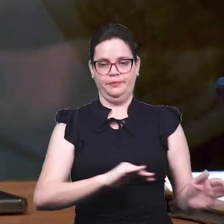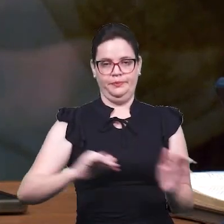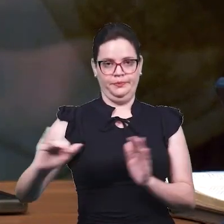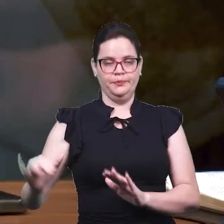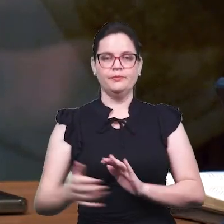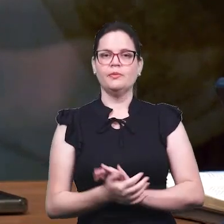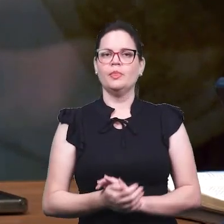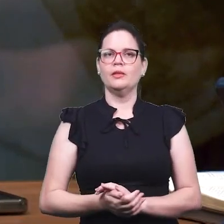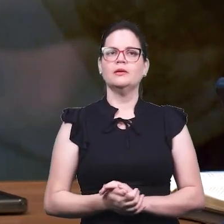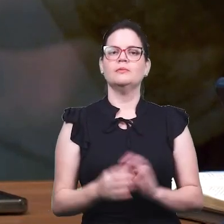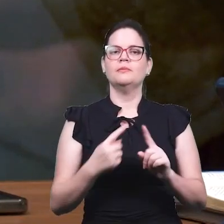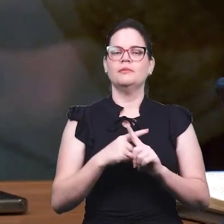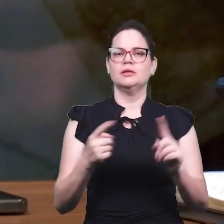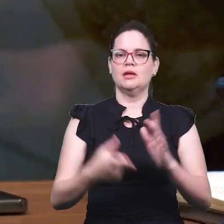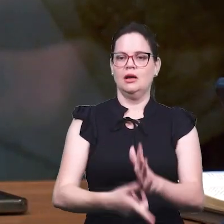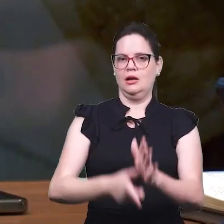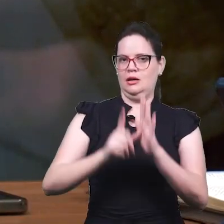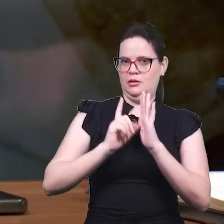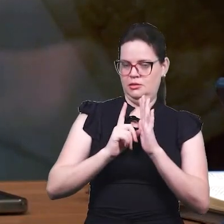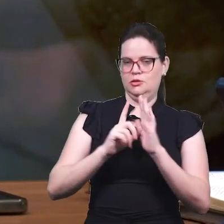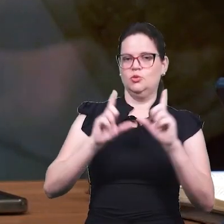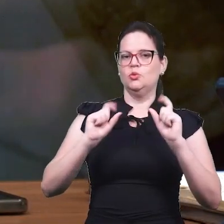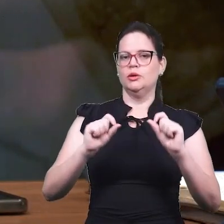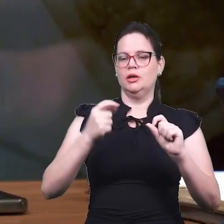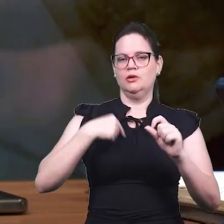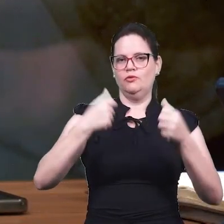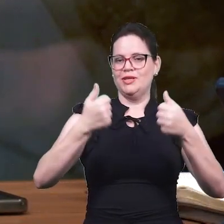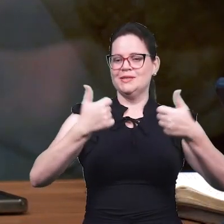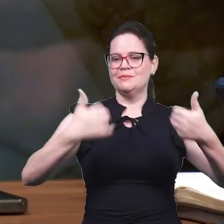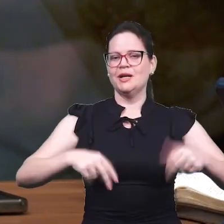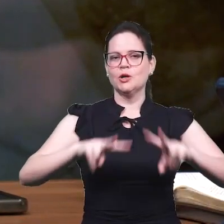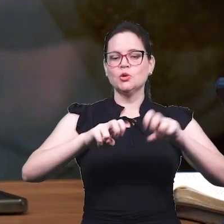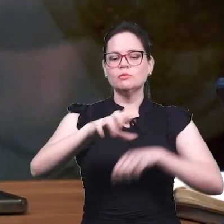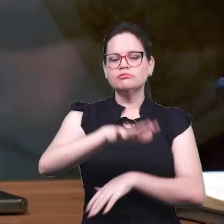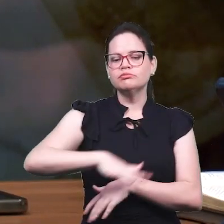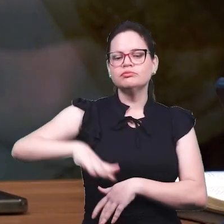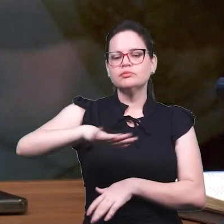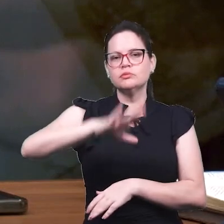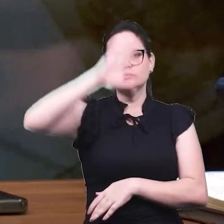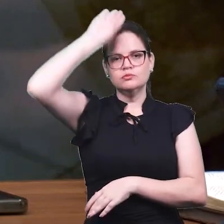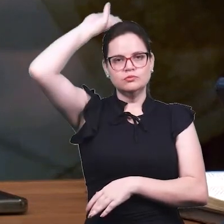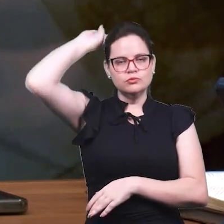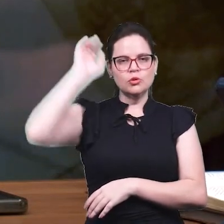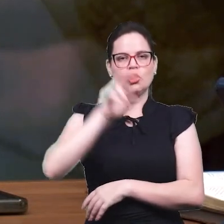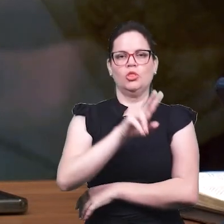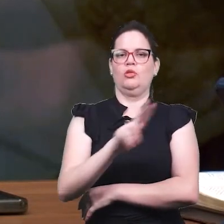os companheiros, eu gostaria de falar um pouco sobre Roma,